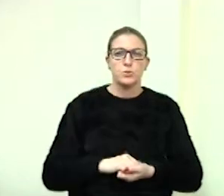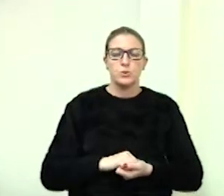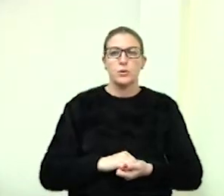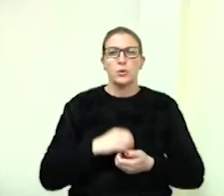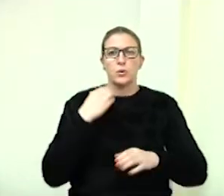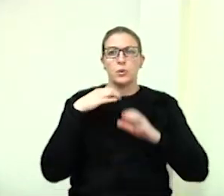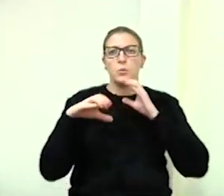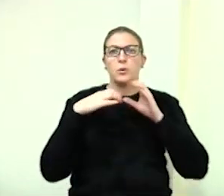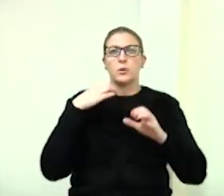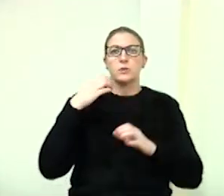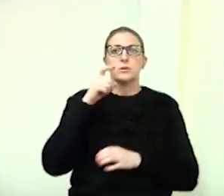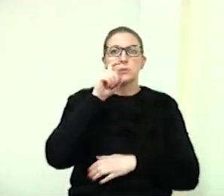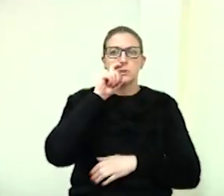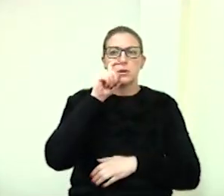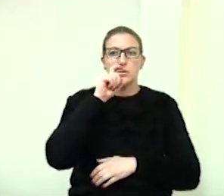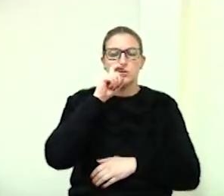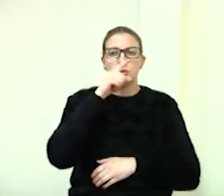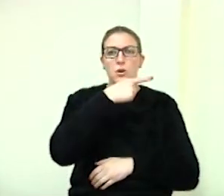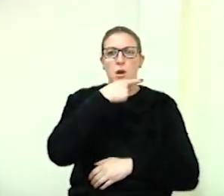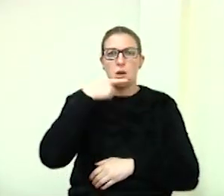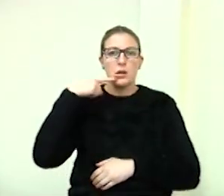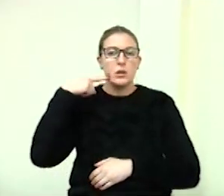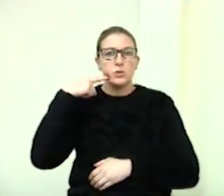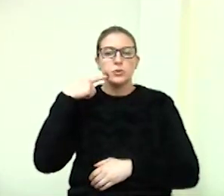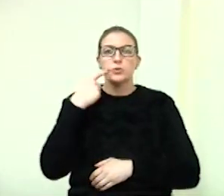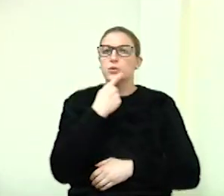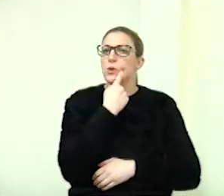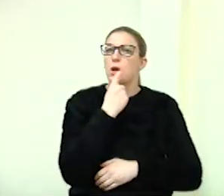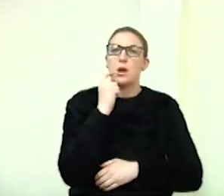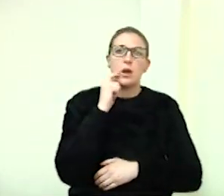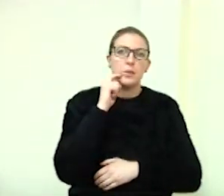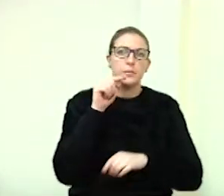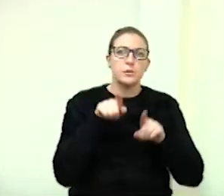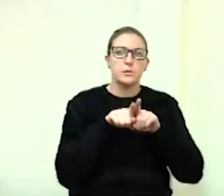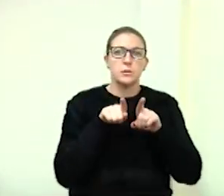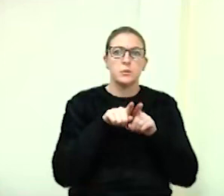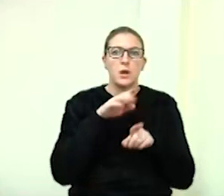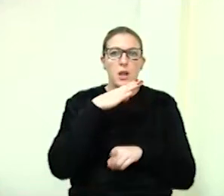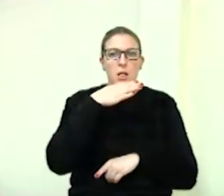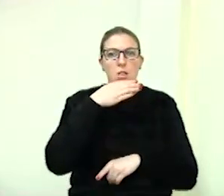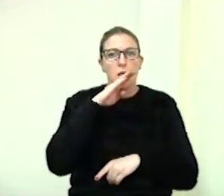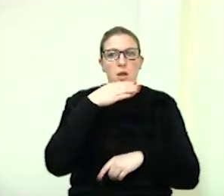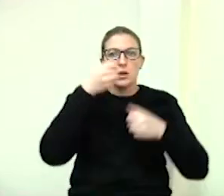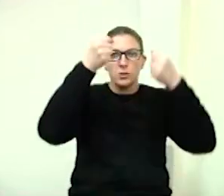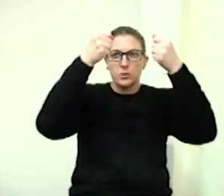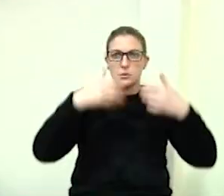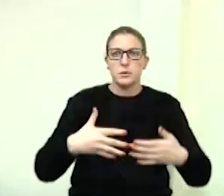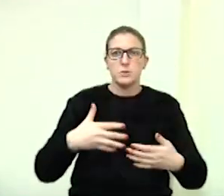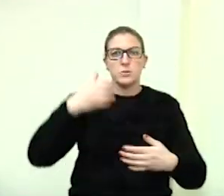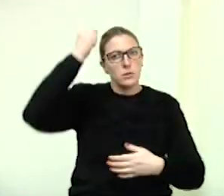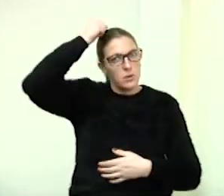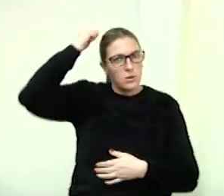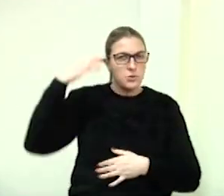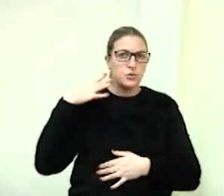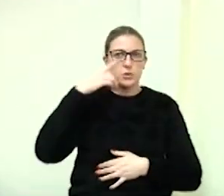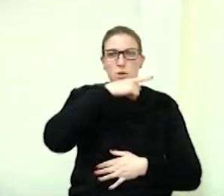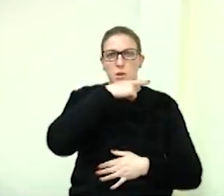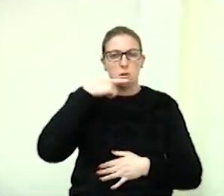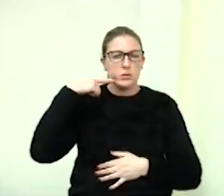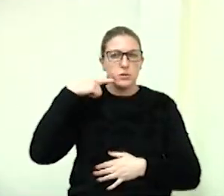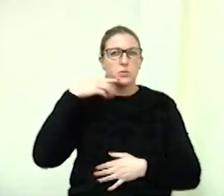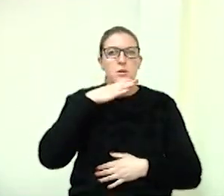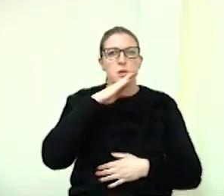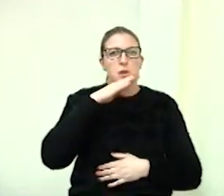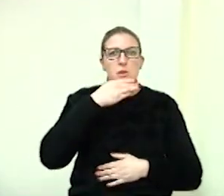Comunicações, vereador Sérgio, vereador Claudemir, vereador Emerson e vereador Leandro. Explicações, vereador Nadir, vereador Claudemir, vereador